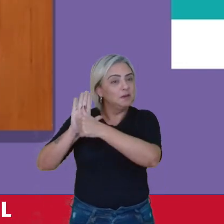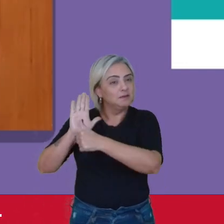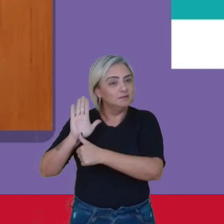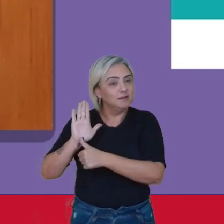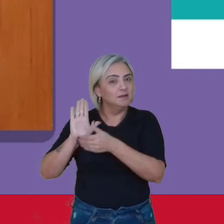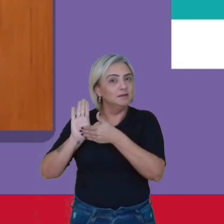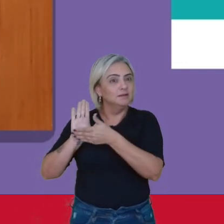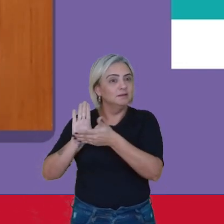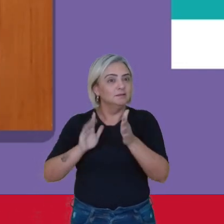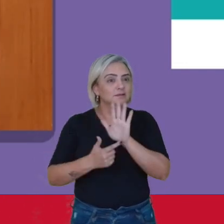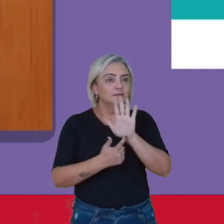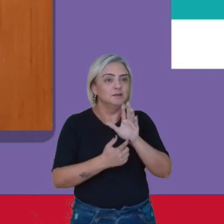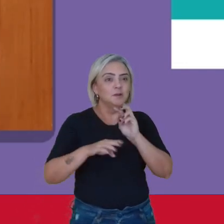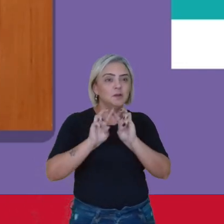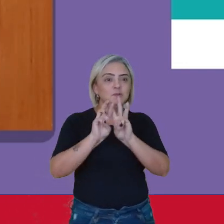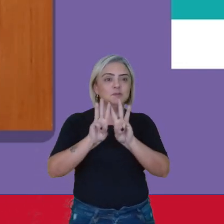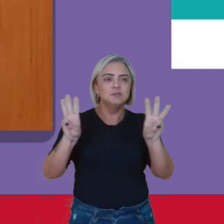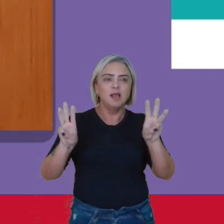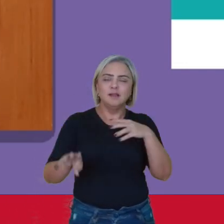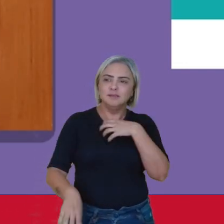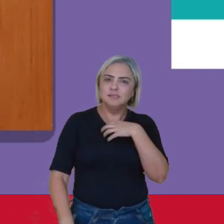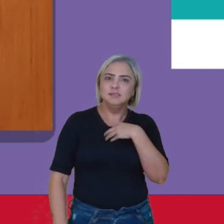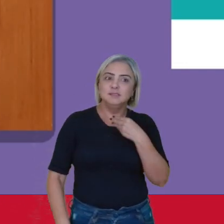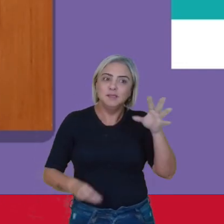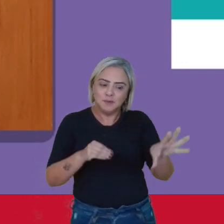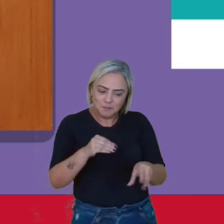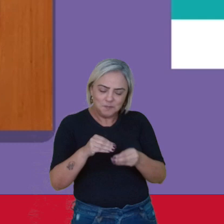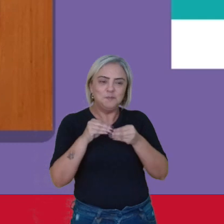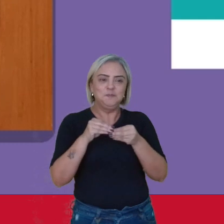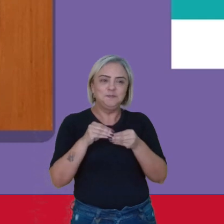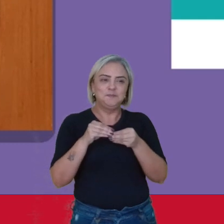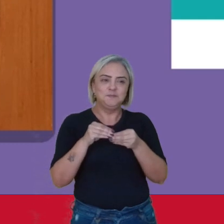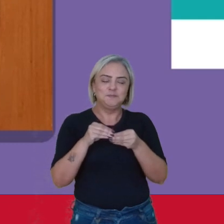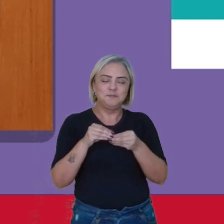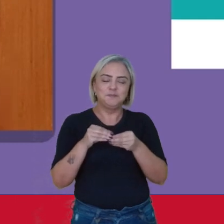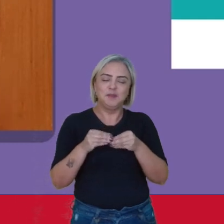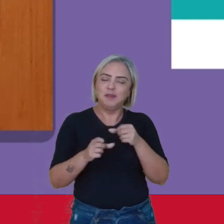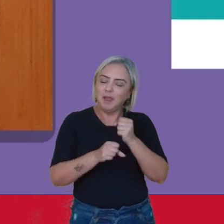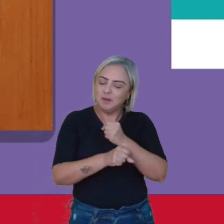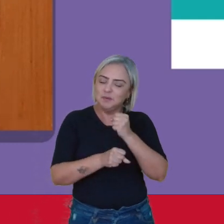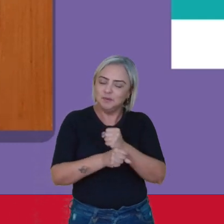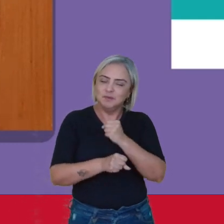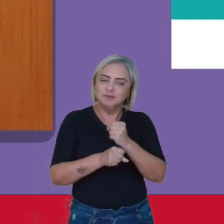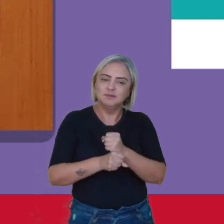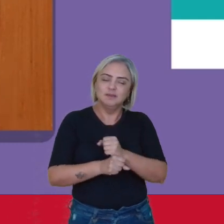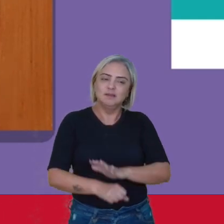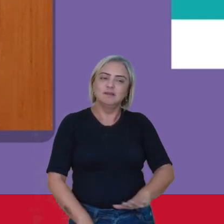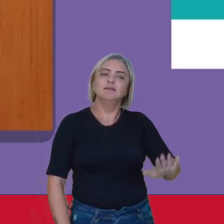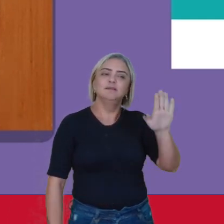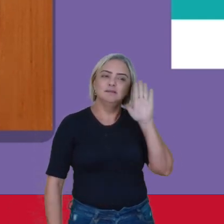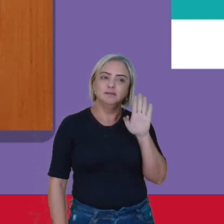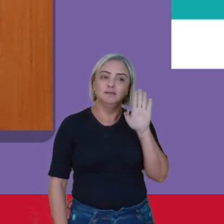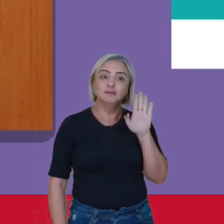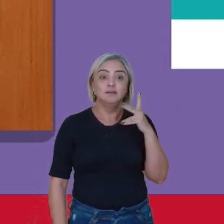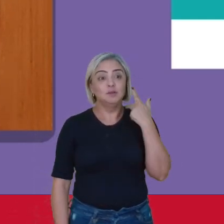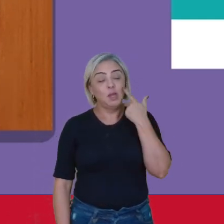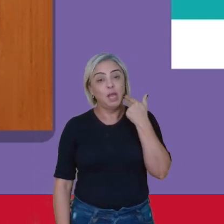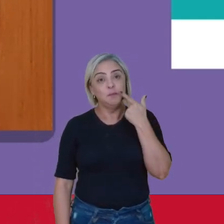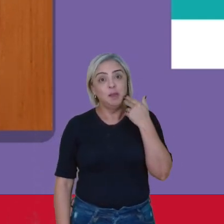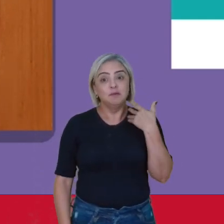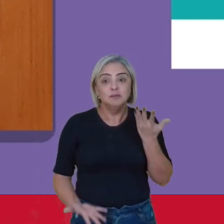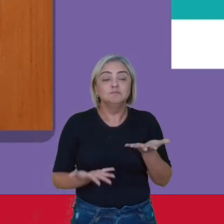lá exposto no nosso site, se sentiam muito parte daquilo, né? Que estavam construindo mesmo aquela candidatura e normalmente